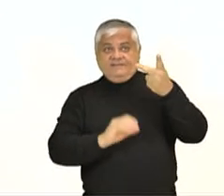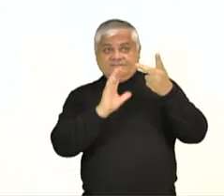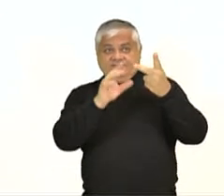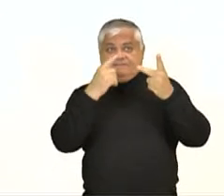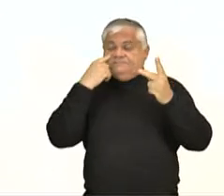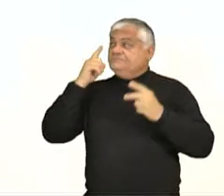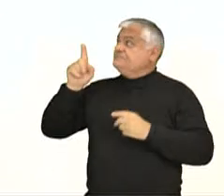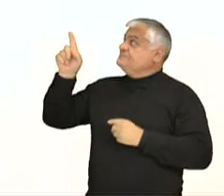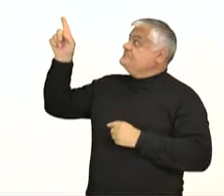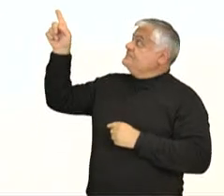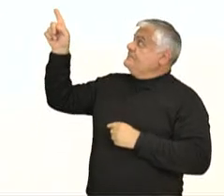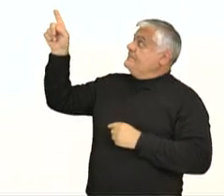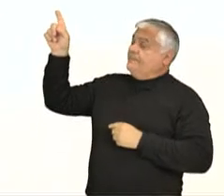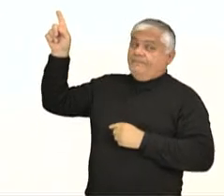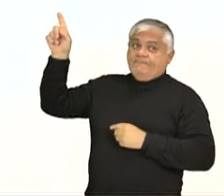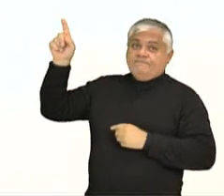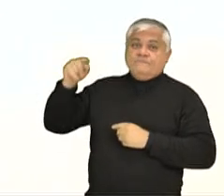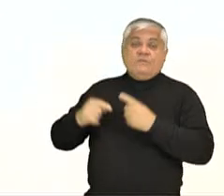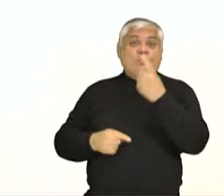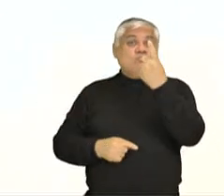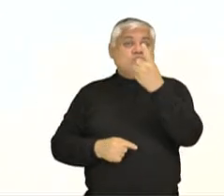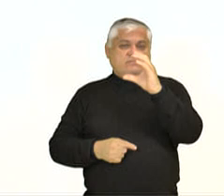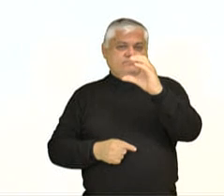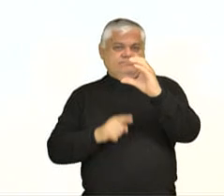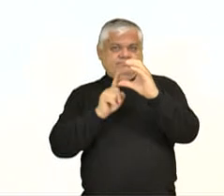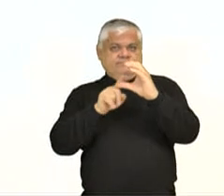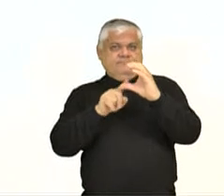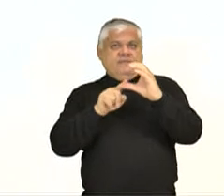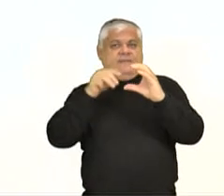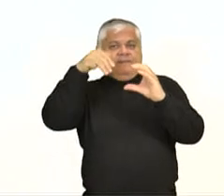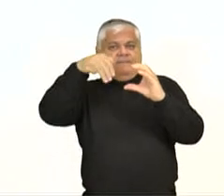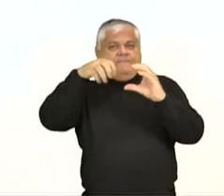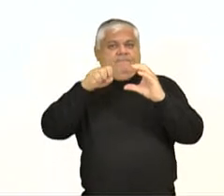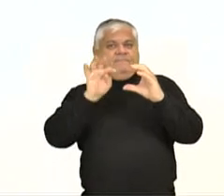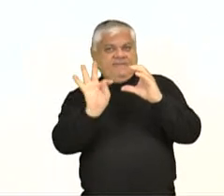temos um carbono aqui apenas, então é